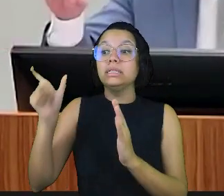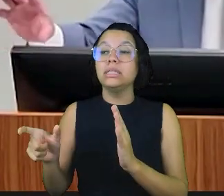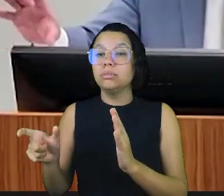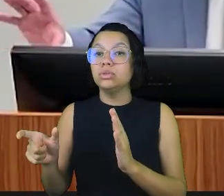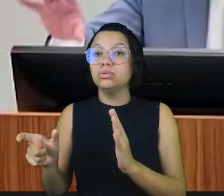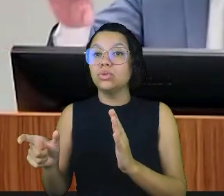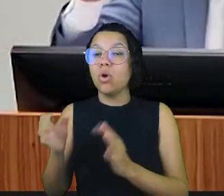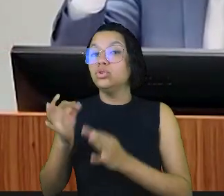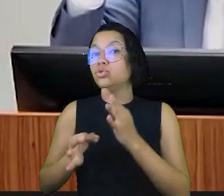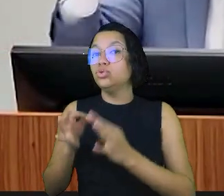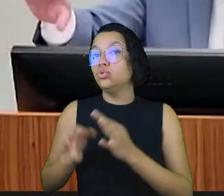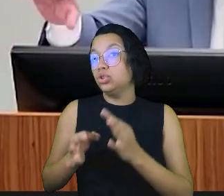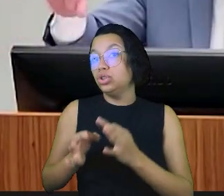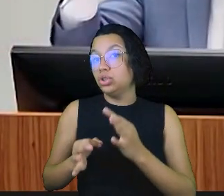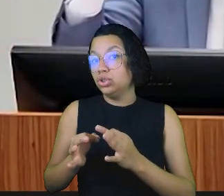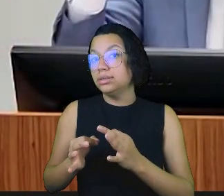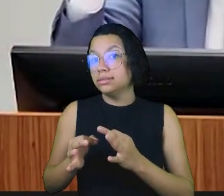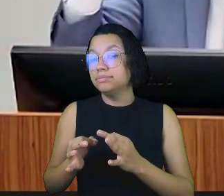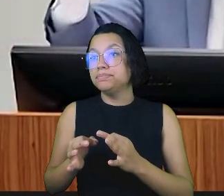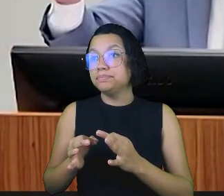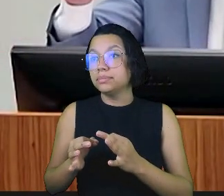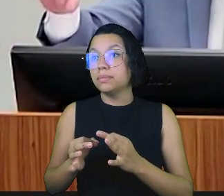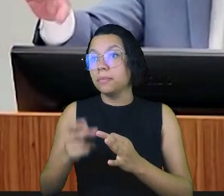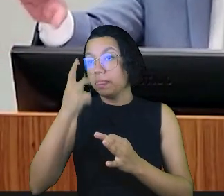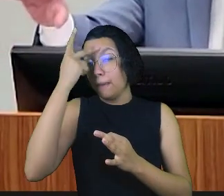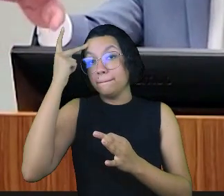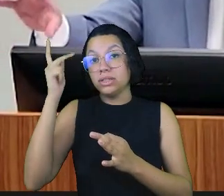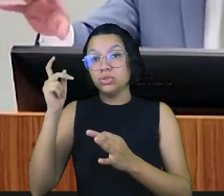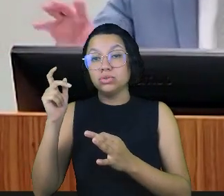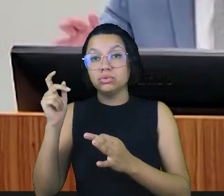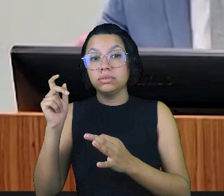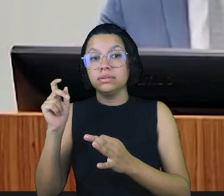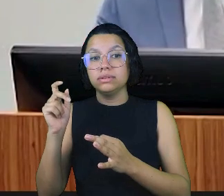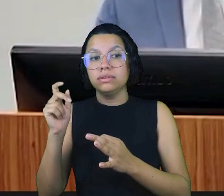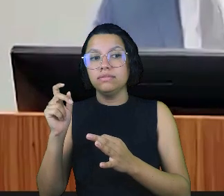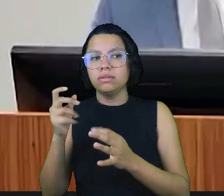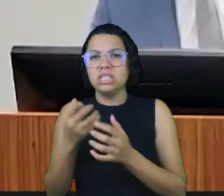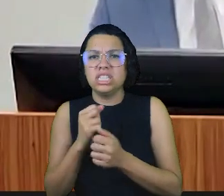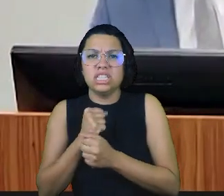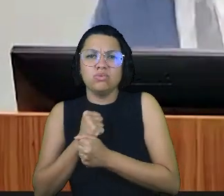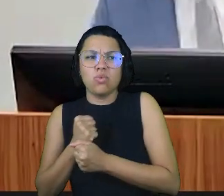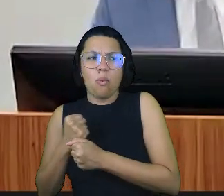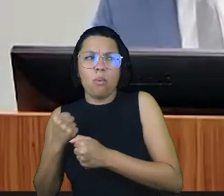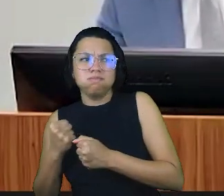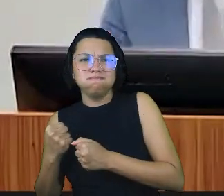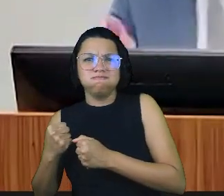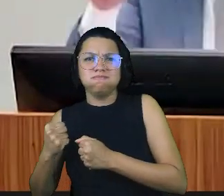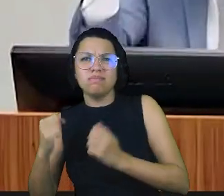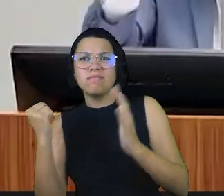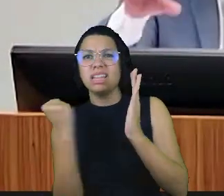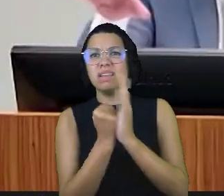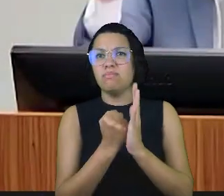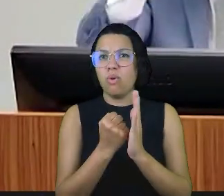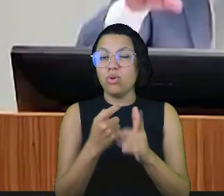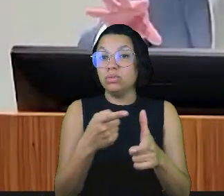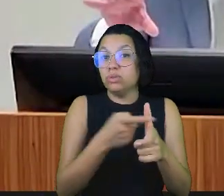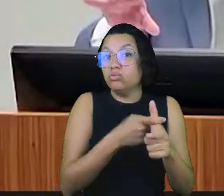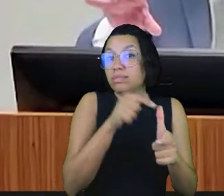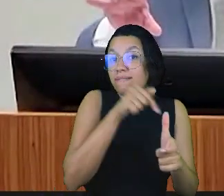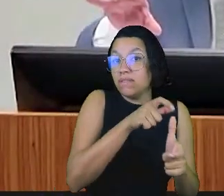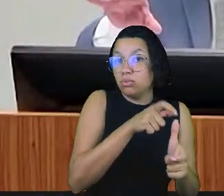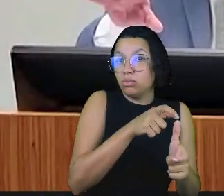jurídicas terceiras ficam retendo o patrimônio daquele que seria o devedor. Eu olho para o